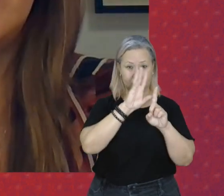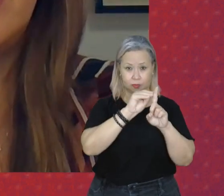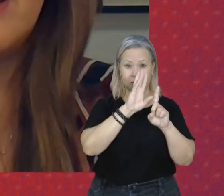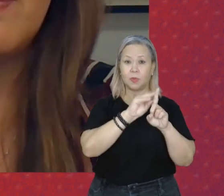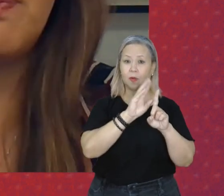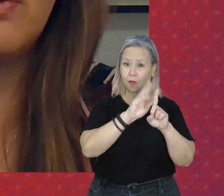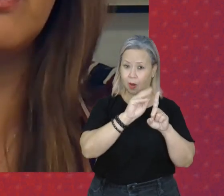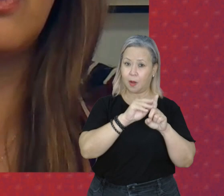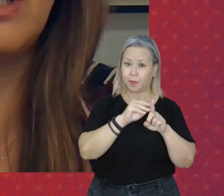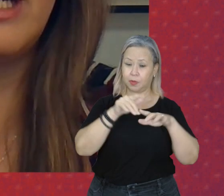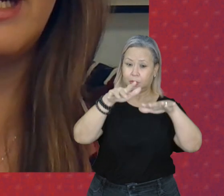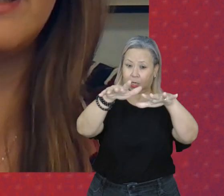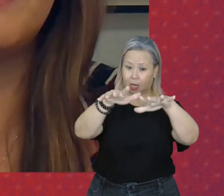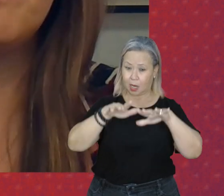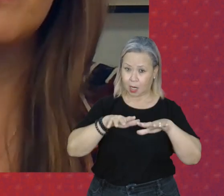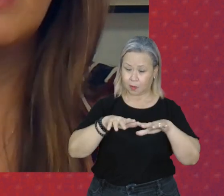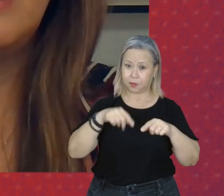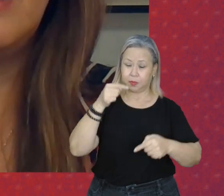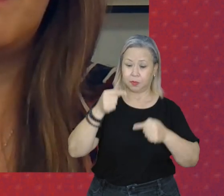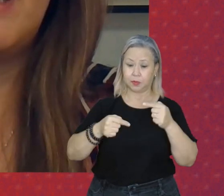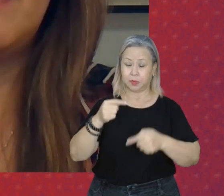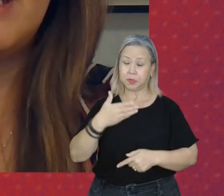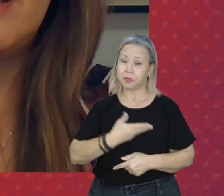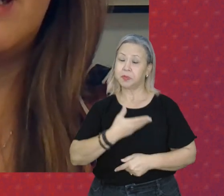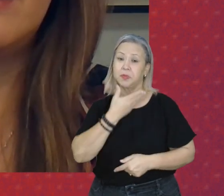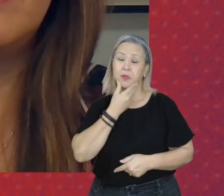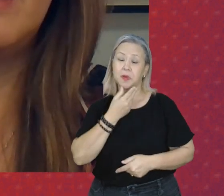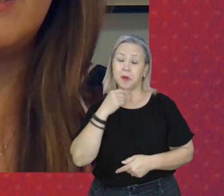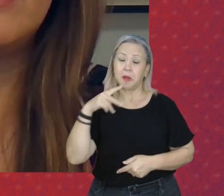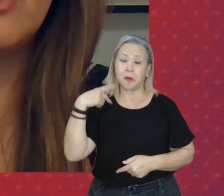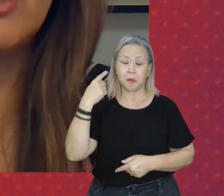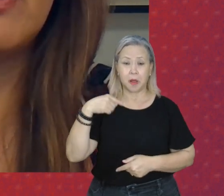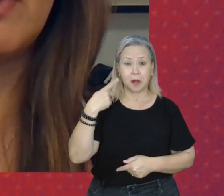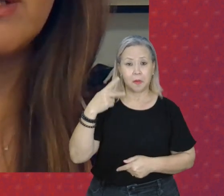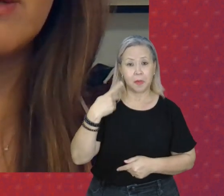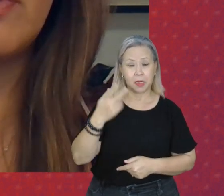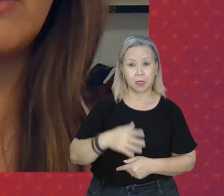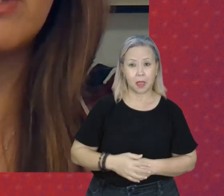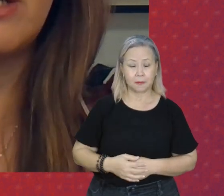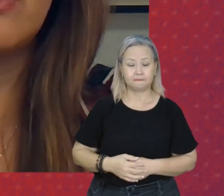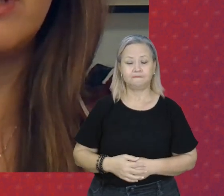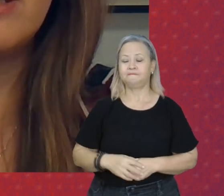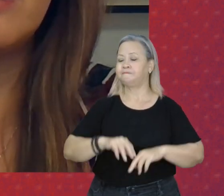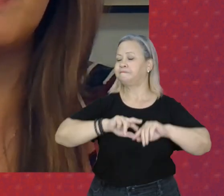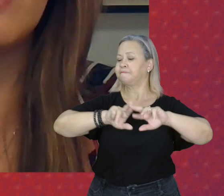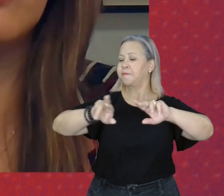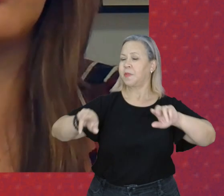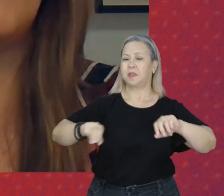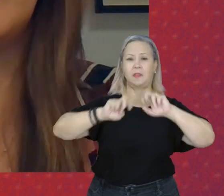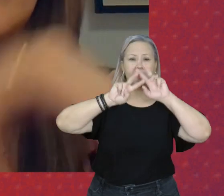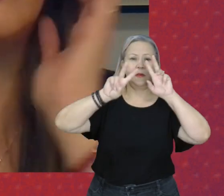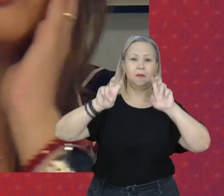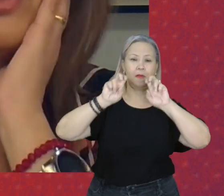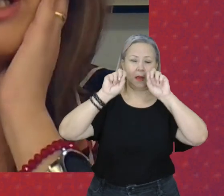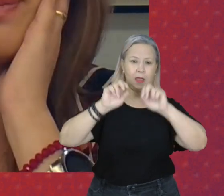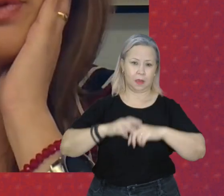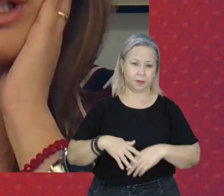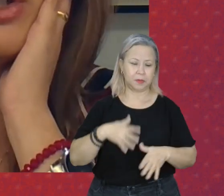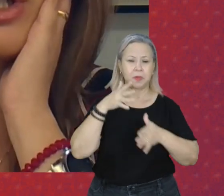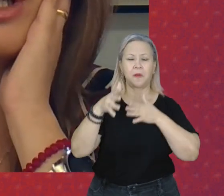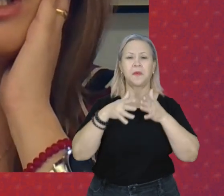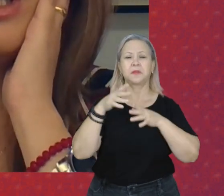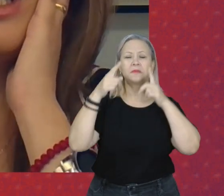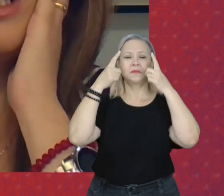No plenário da Lesp por um colega parlamentar também. Então, a gente teve vários casos desses. E por que eu estou falando tanto de